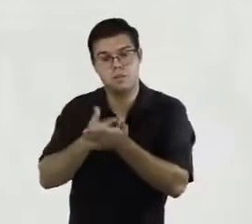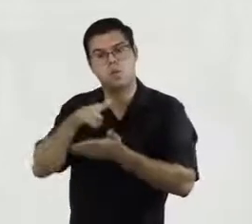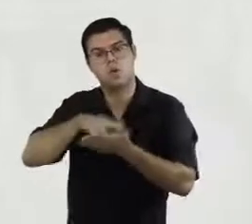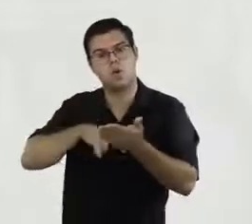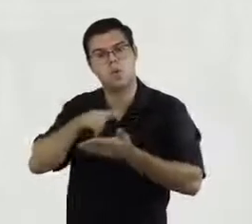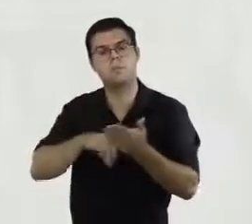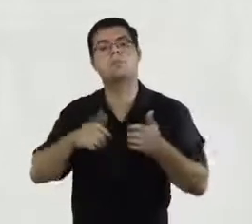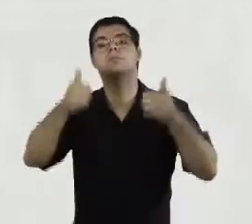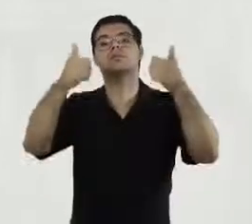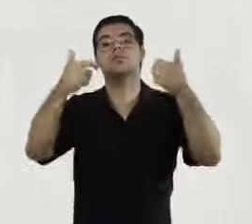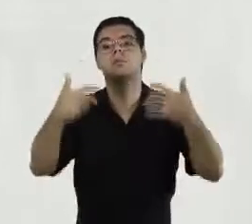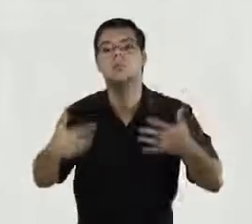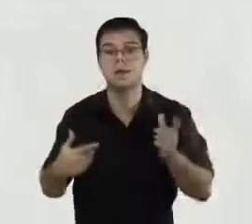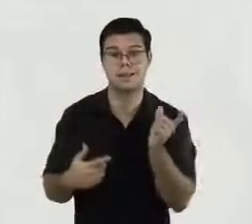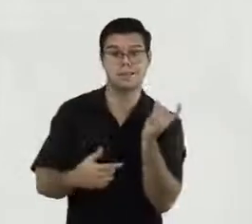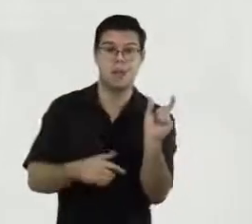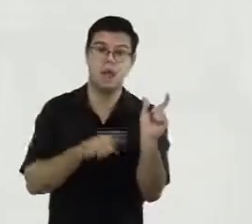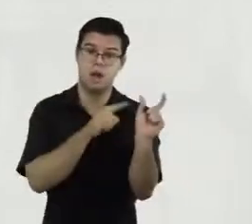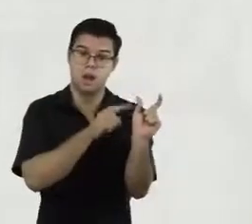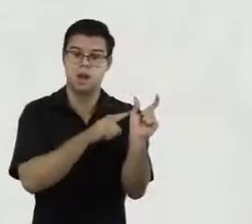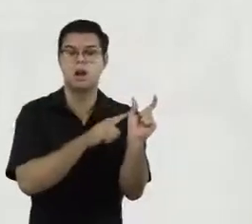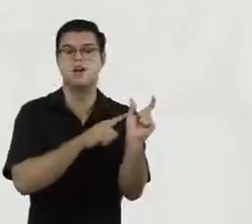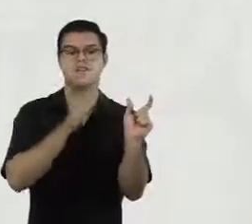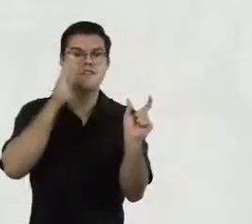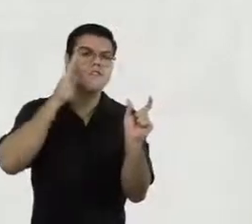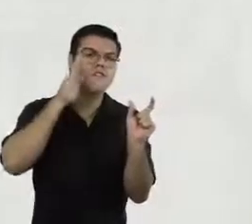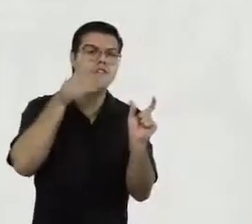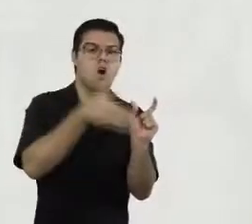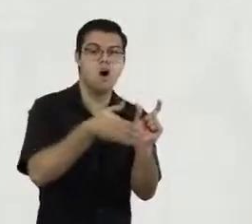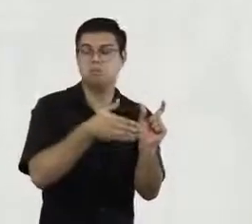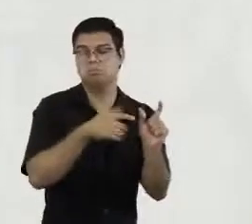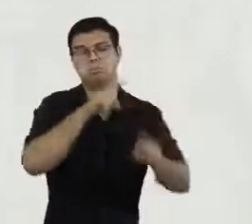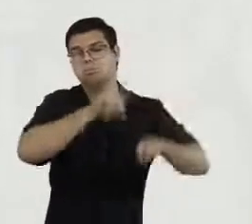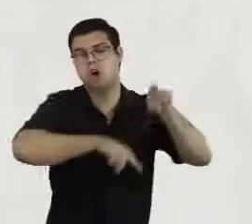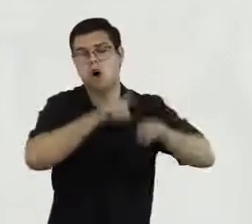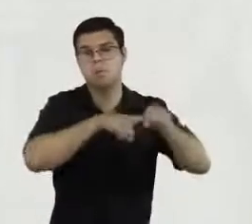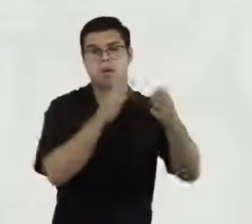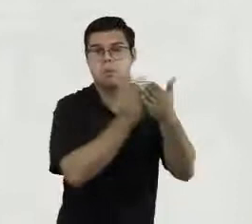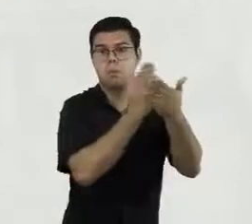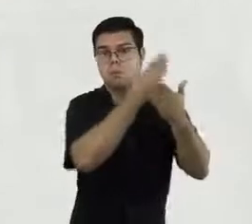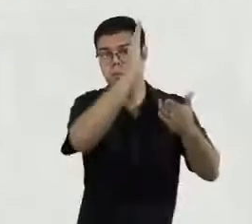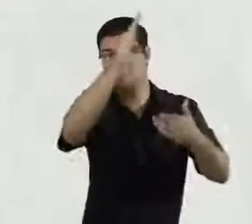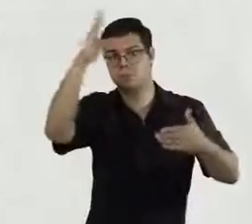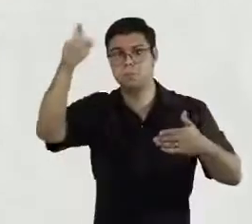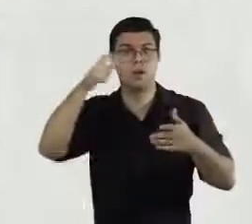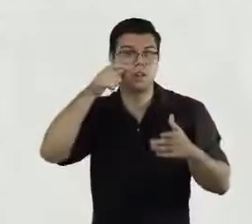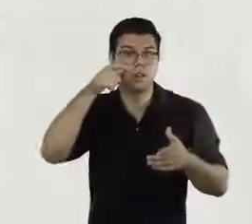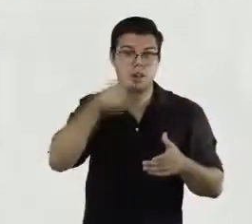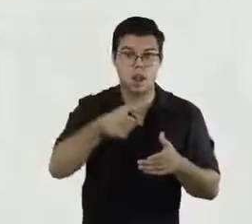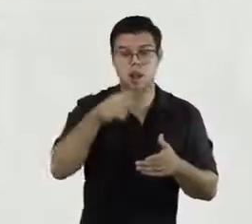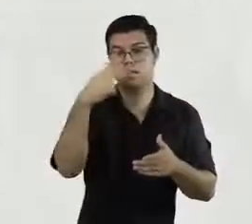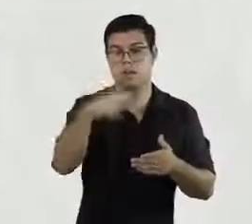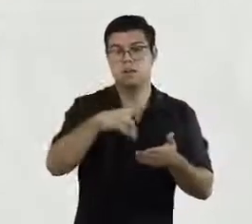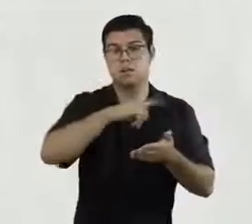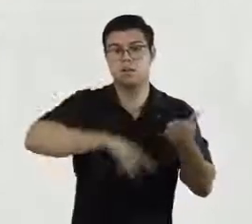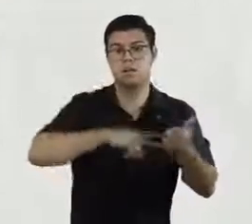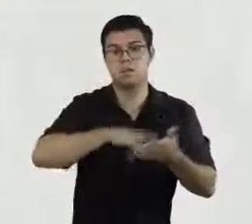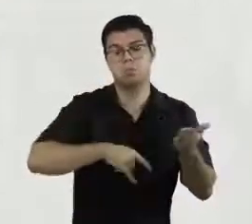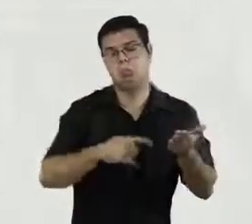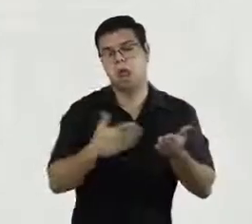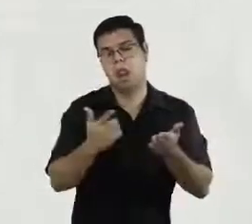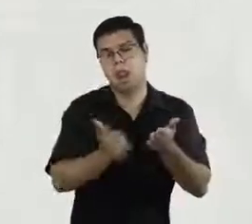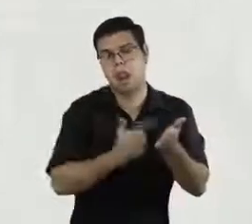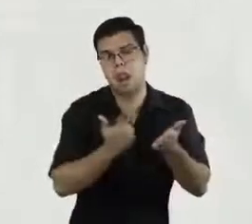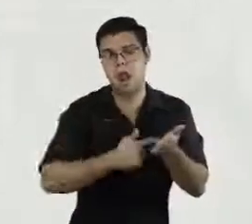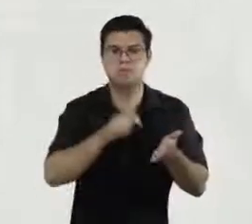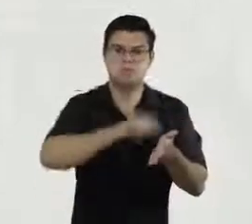livro como termo empregado para designar qualquer objeto bibliográfico de interesse às coleções documentais, livros